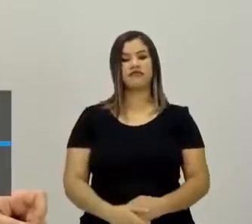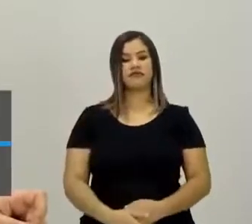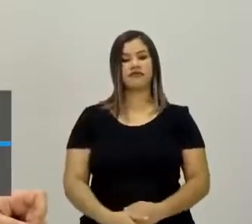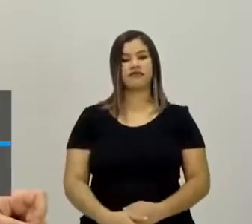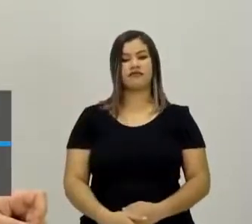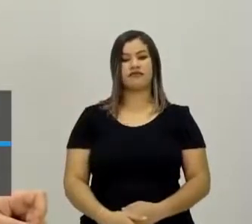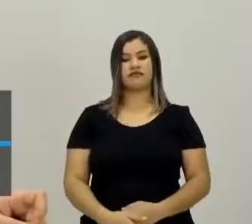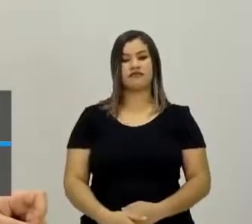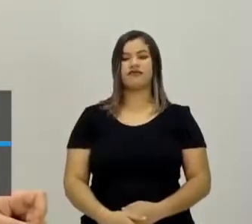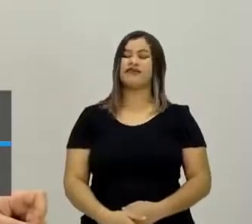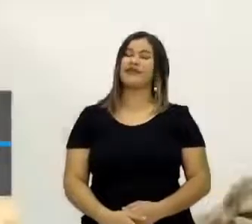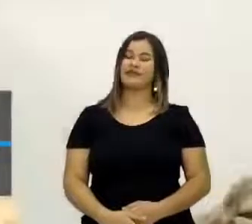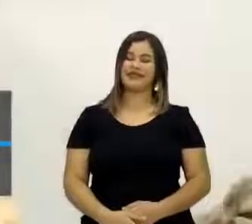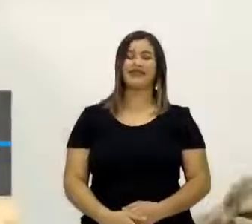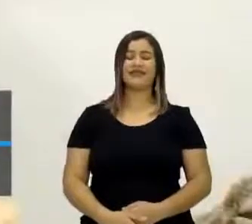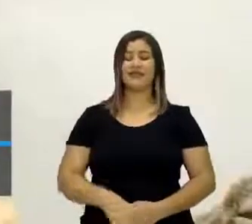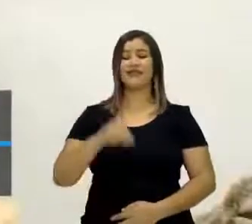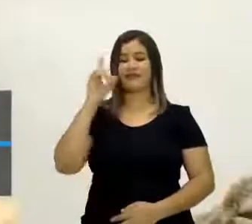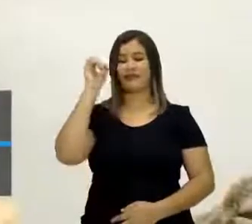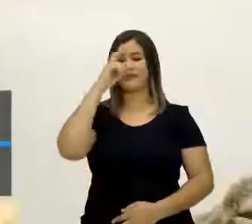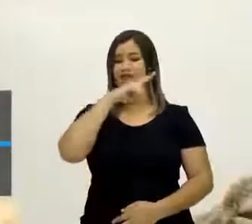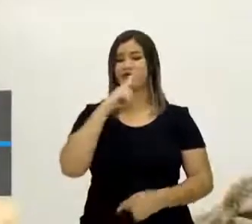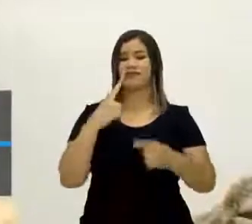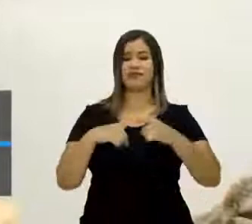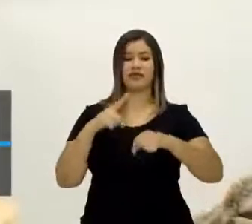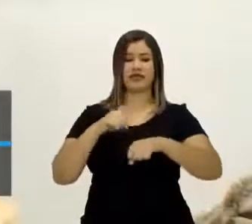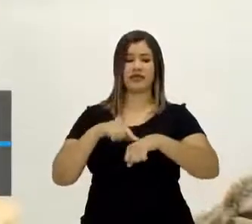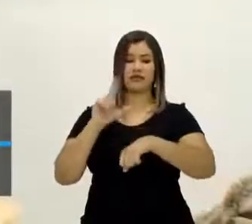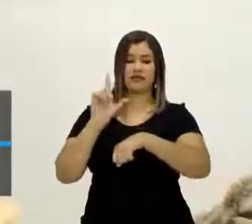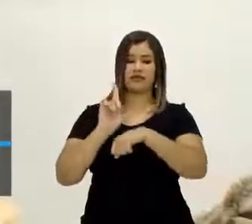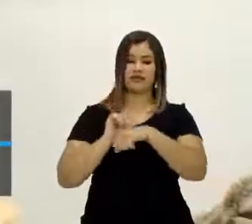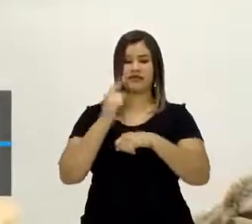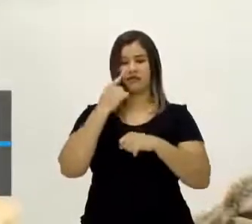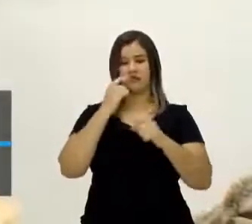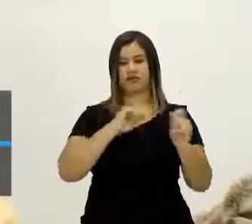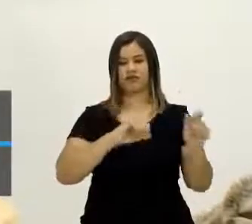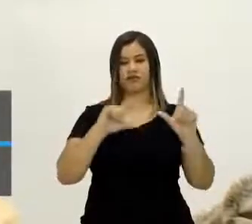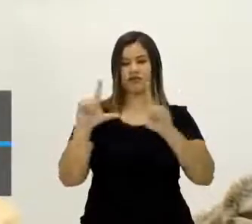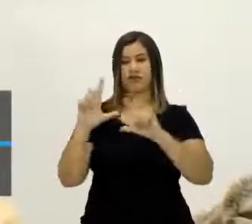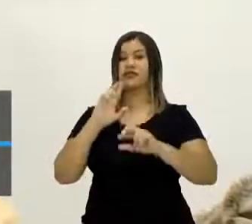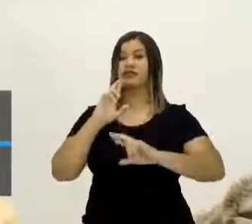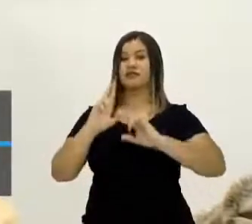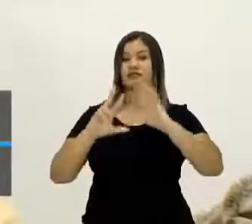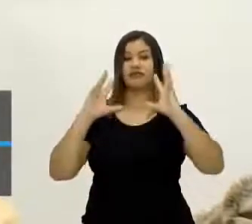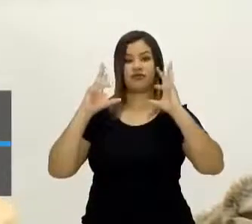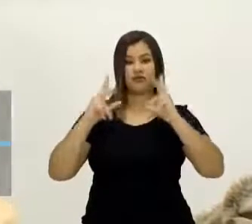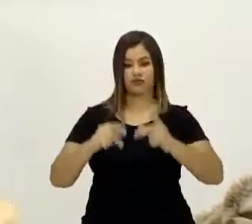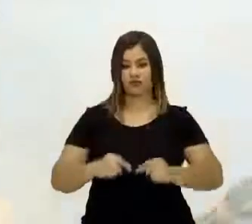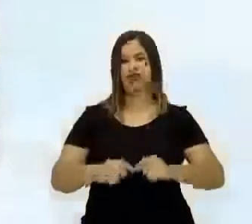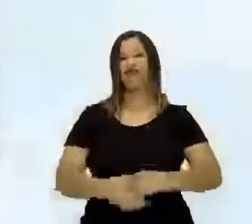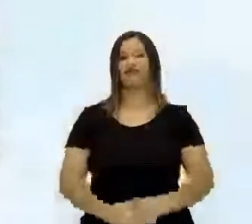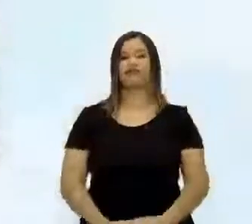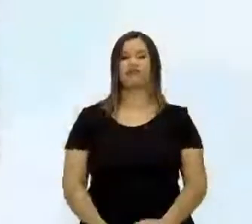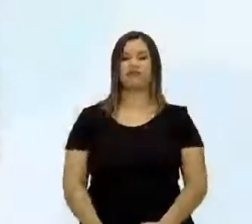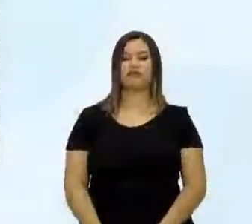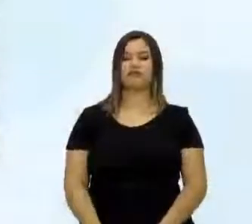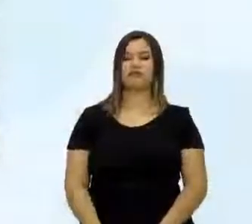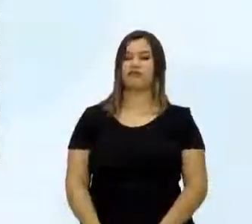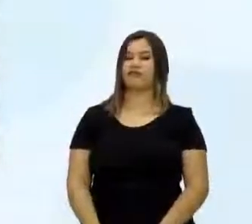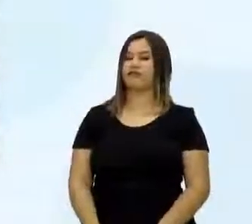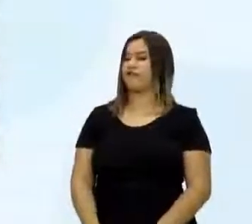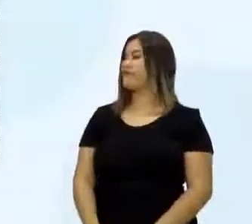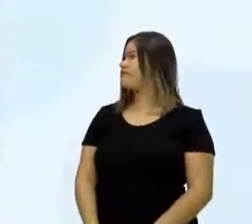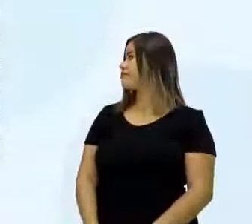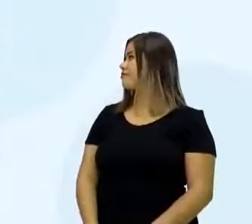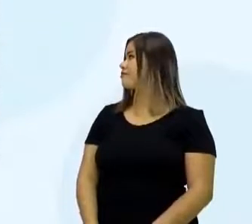Só essa. Fica difícil assim, eu sei. E a gente está com pouco tempo. Então, vamos colocar inteira para eles, por favor. E aí eu vou